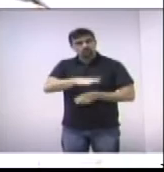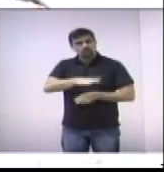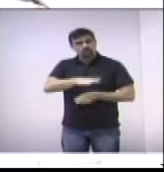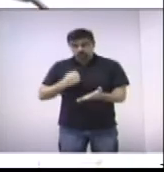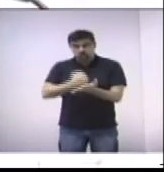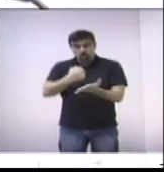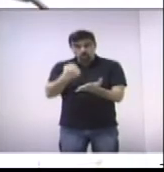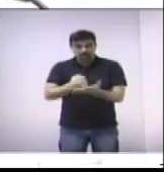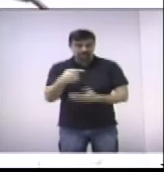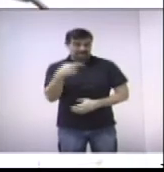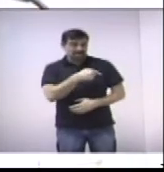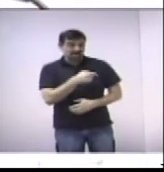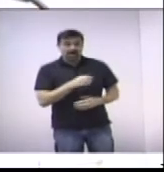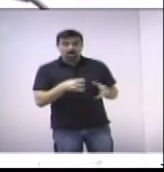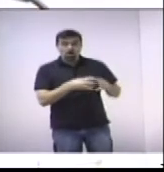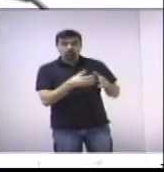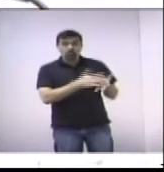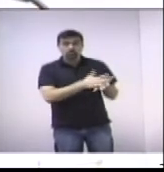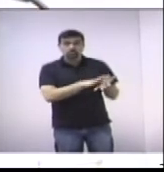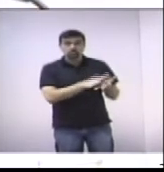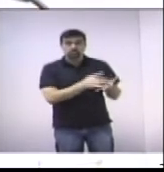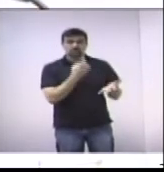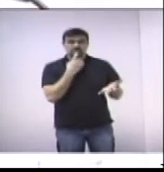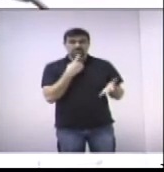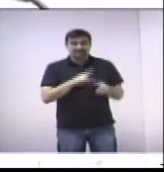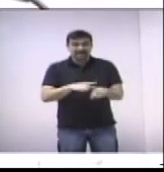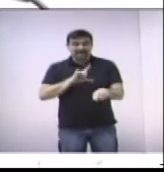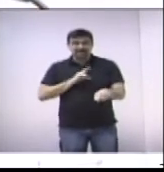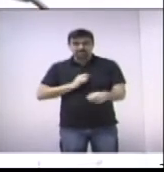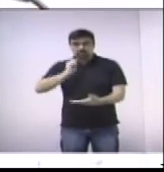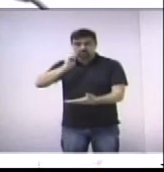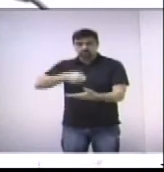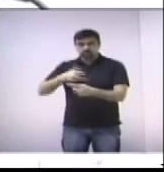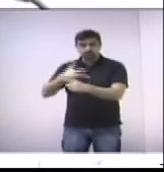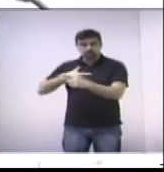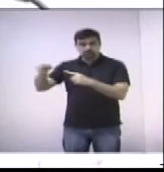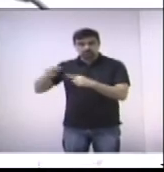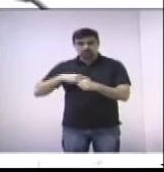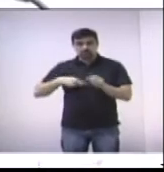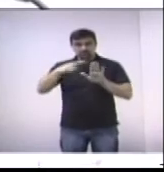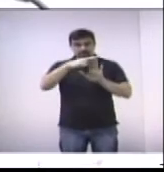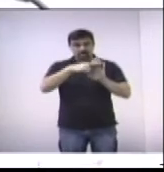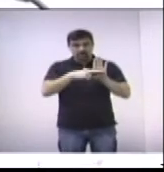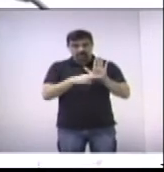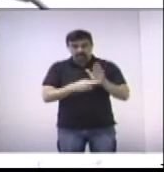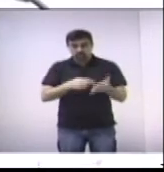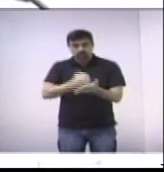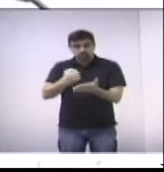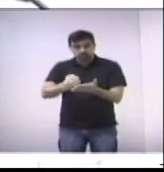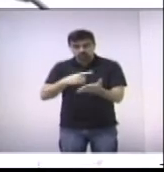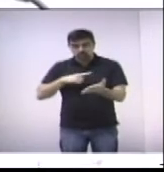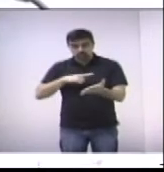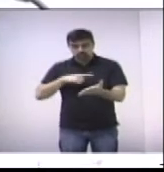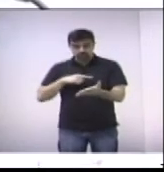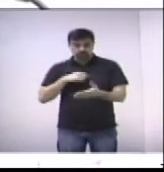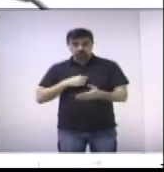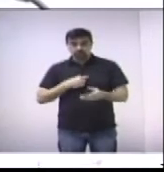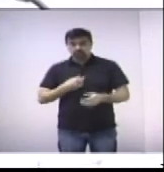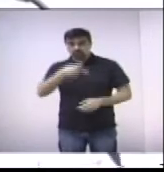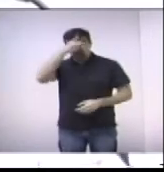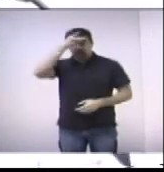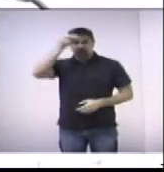contratado a agremiação de Campinas antes de vencer o pregão, bem como qualquer irregularidade em sua contratação frequente pela